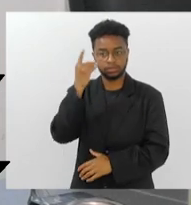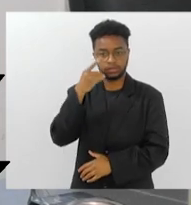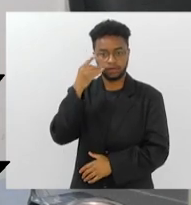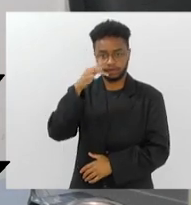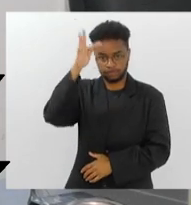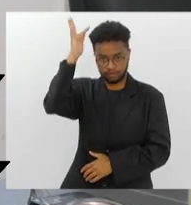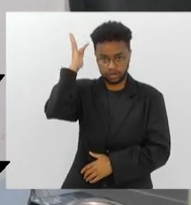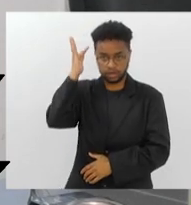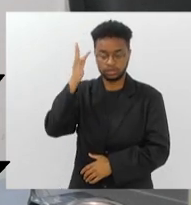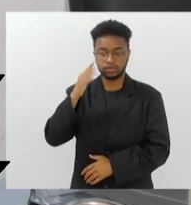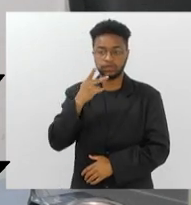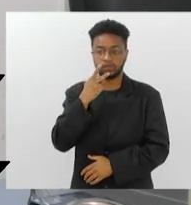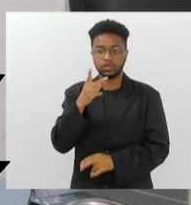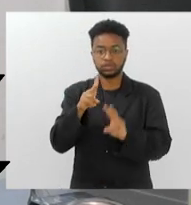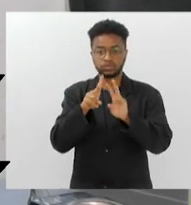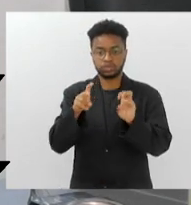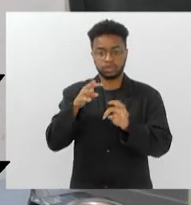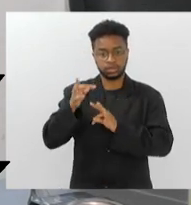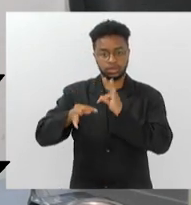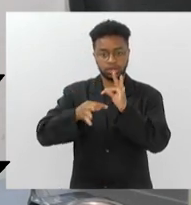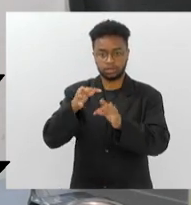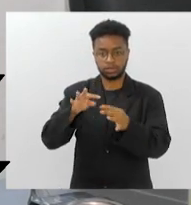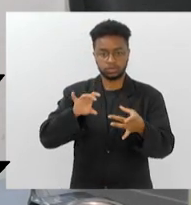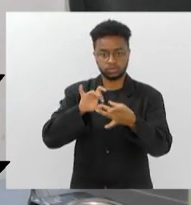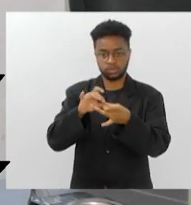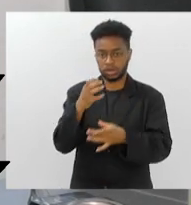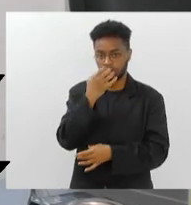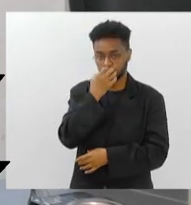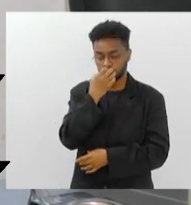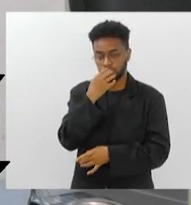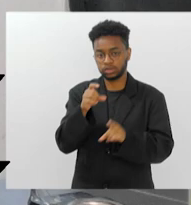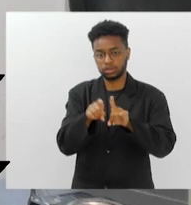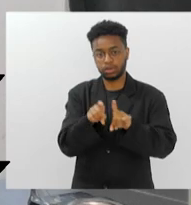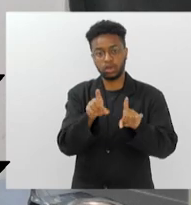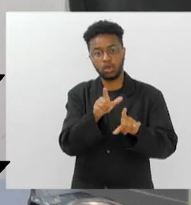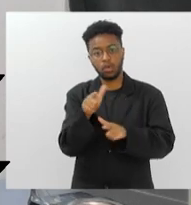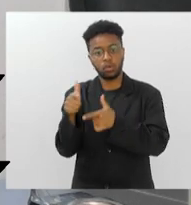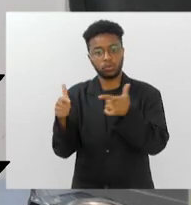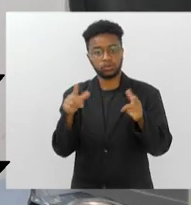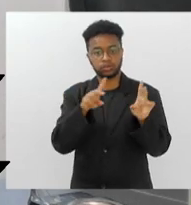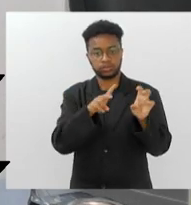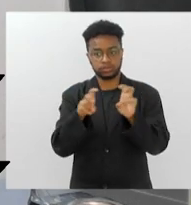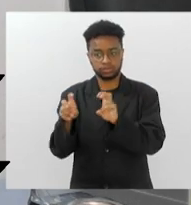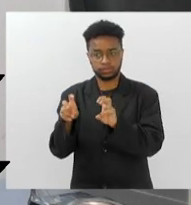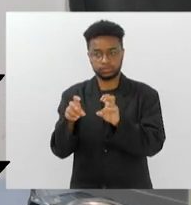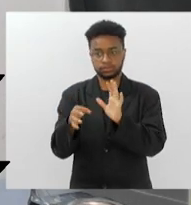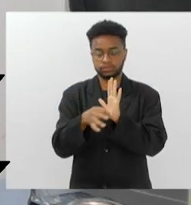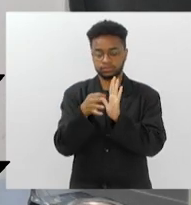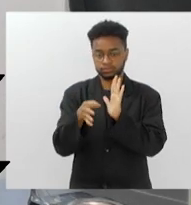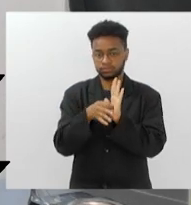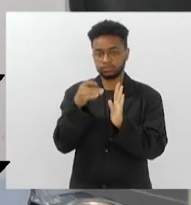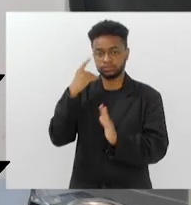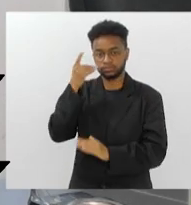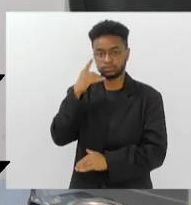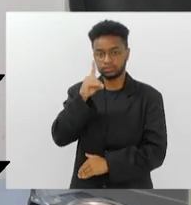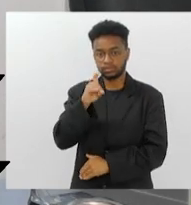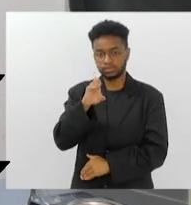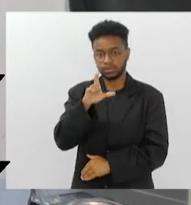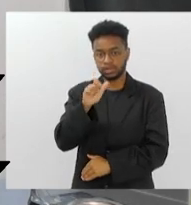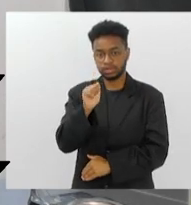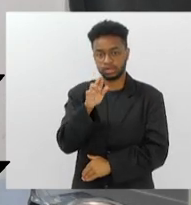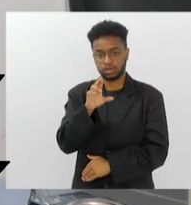cinoterapia como modalidade de terapia assistida por cães e d outras providências parecer do deputado Guilherme delaroli